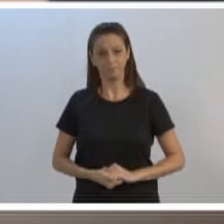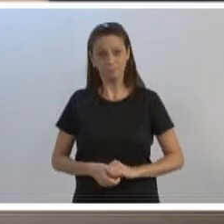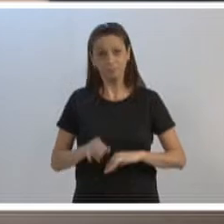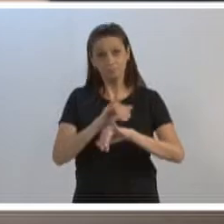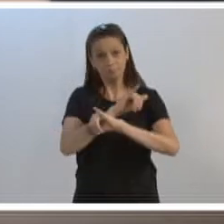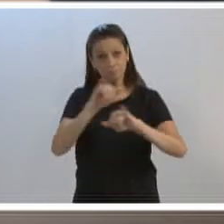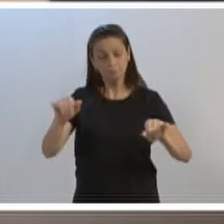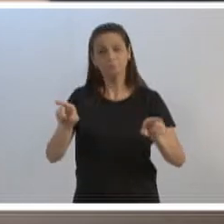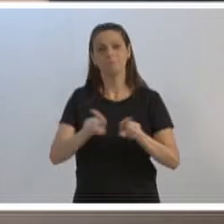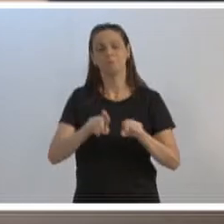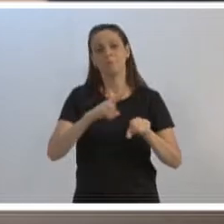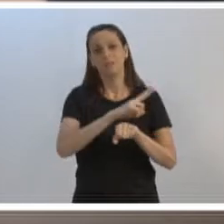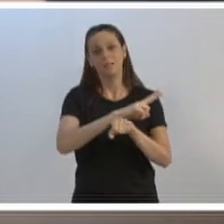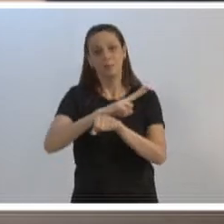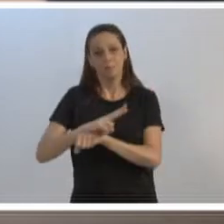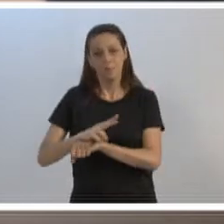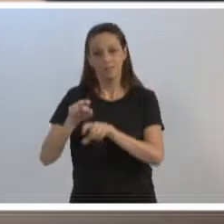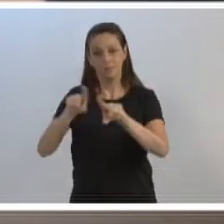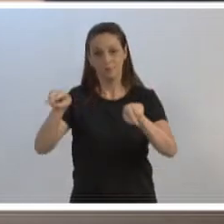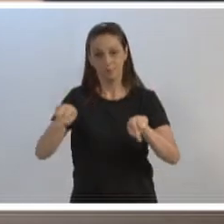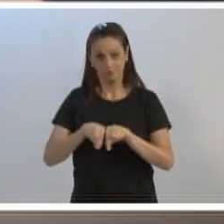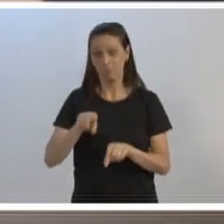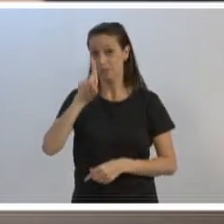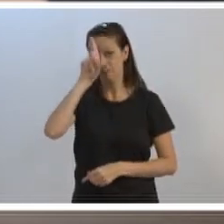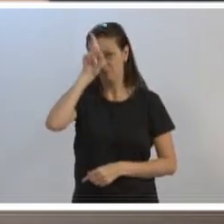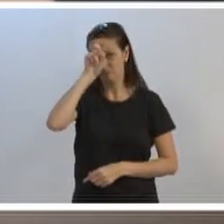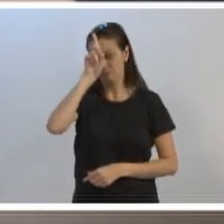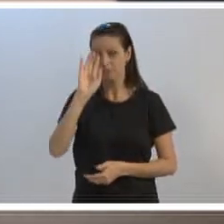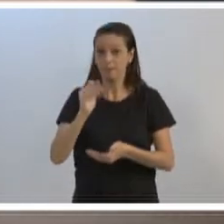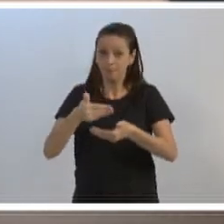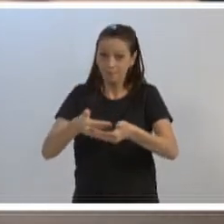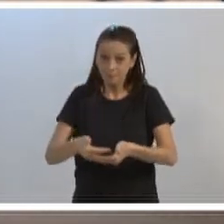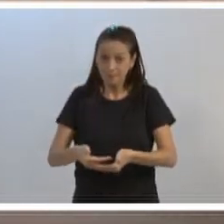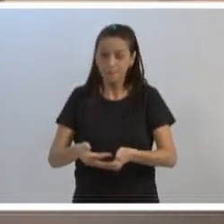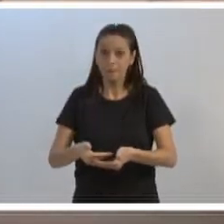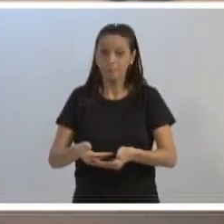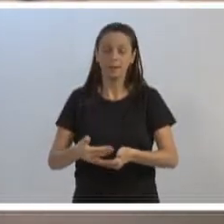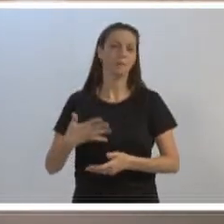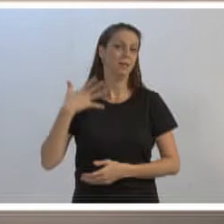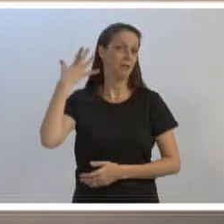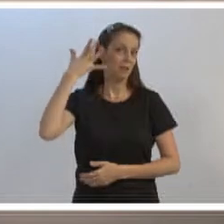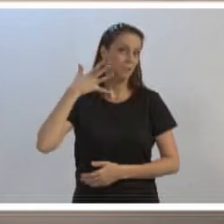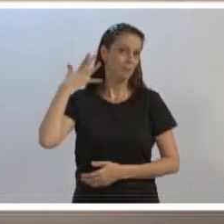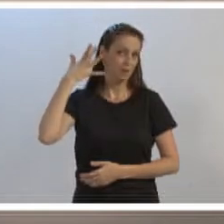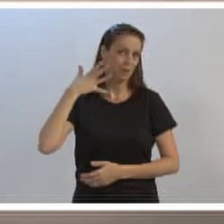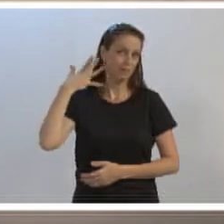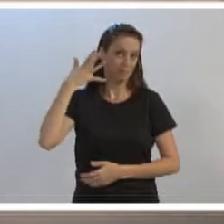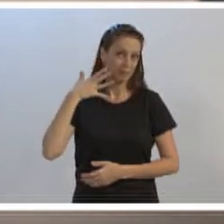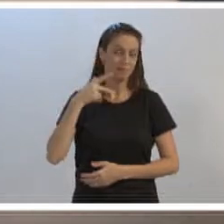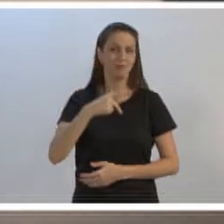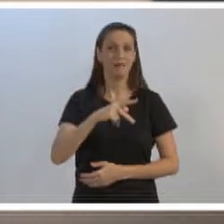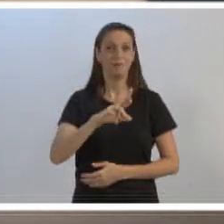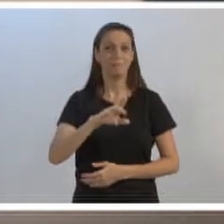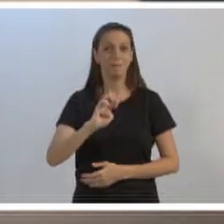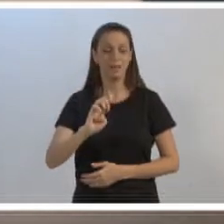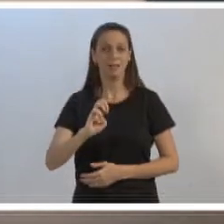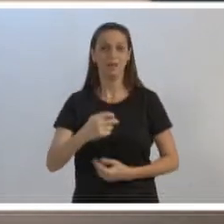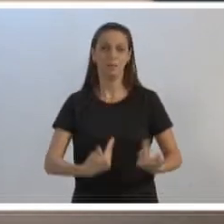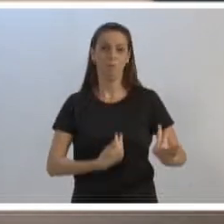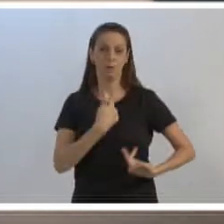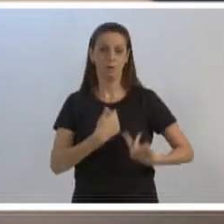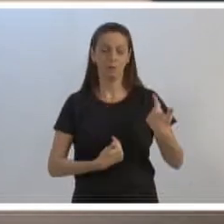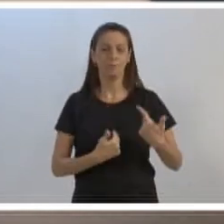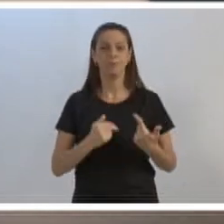Comunico a sessão do plenário ao Hospital Santo Antônio para a realização da palestra pré-operatória com os pacientes